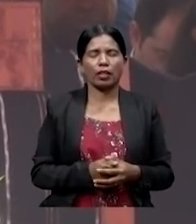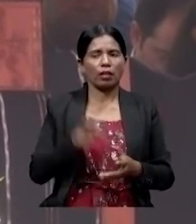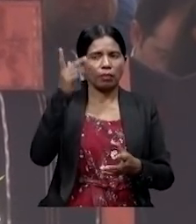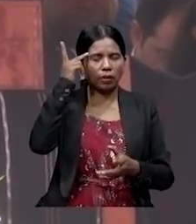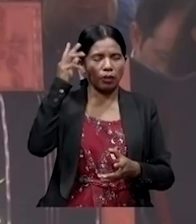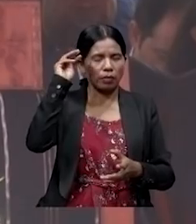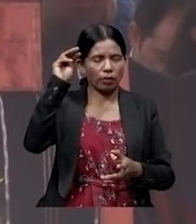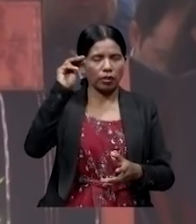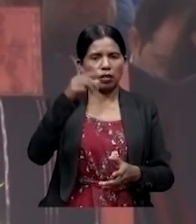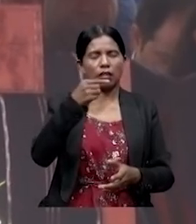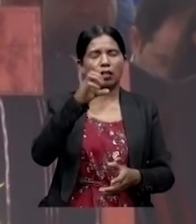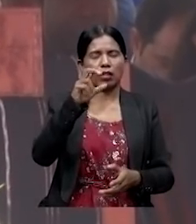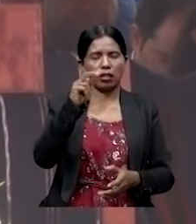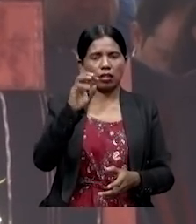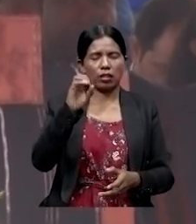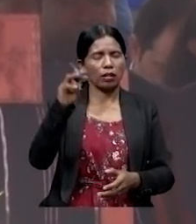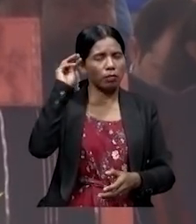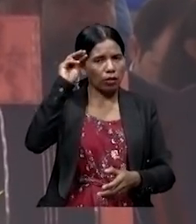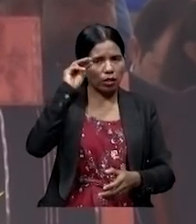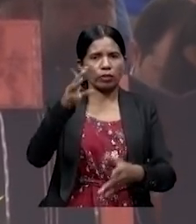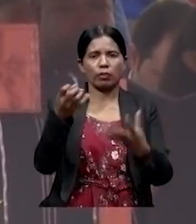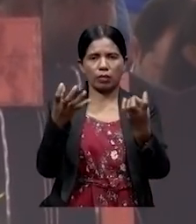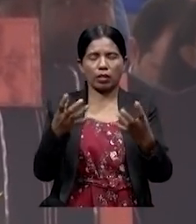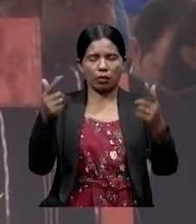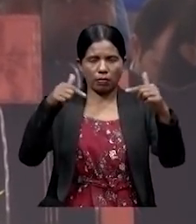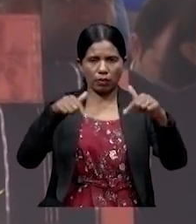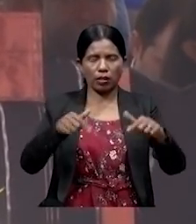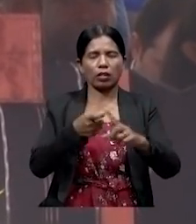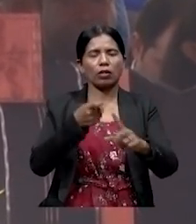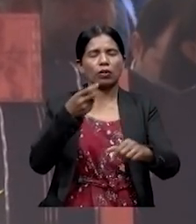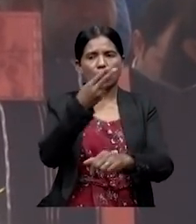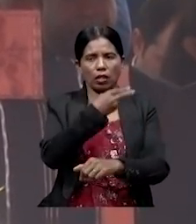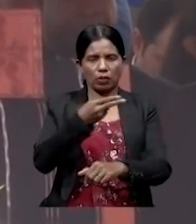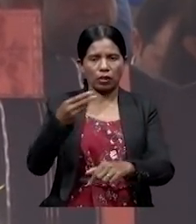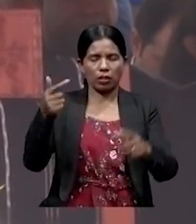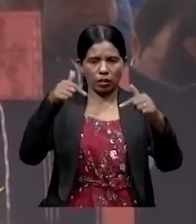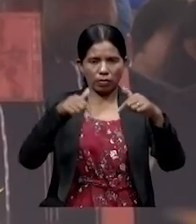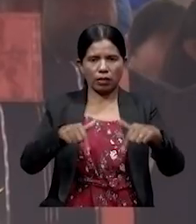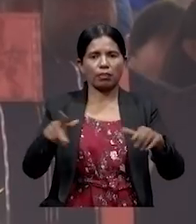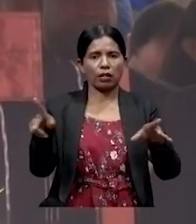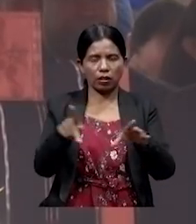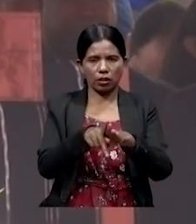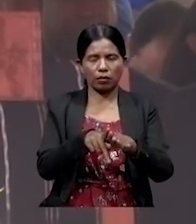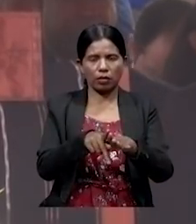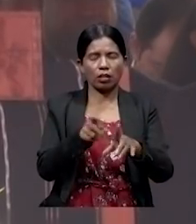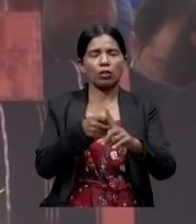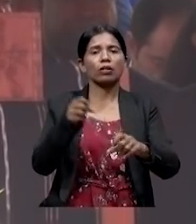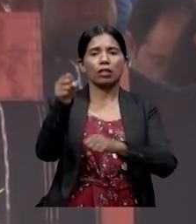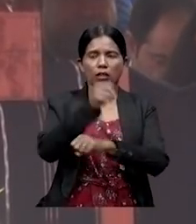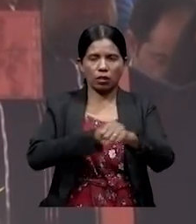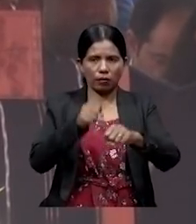primeiro-ministro Guiné-Bissau, ministro Sira da Bukira, fosse Indonésia, fosse